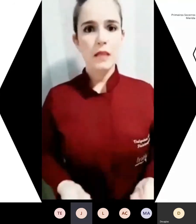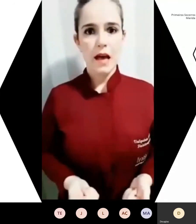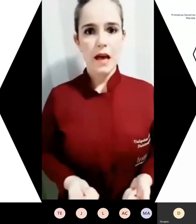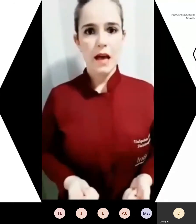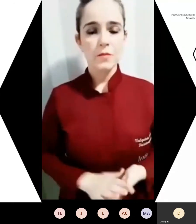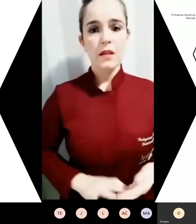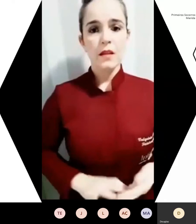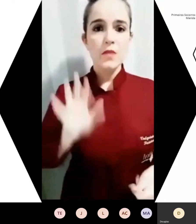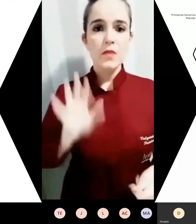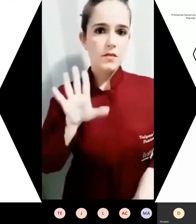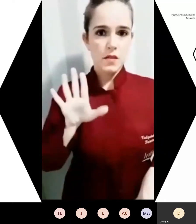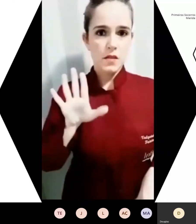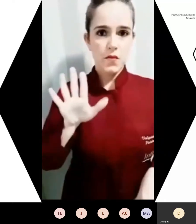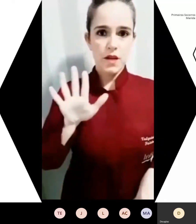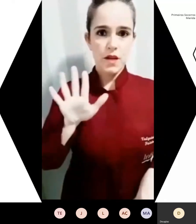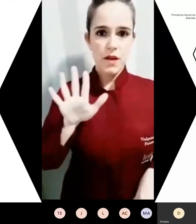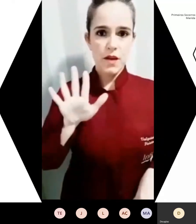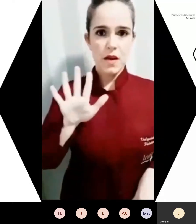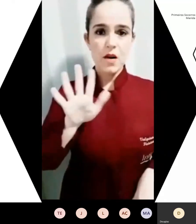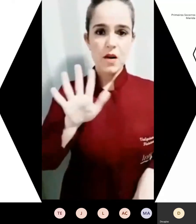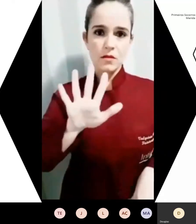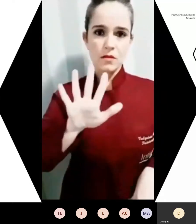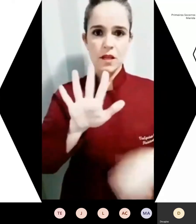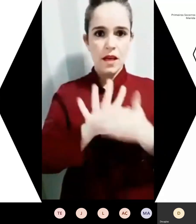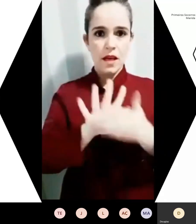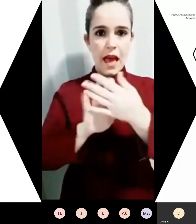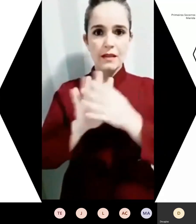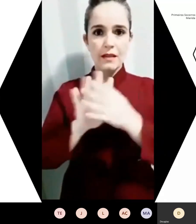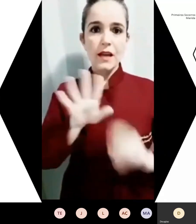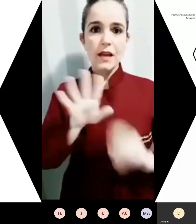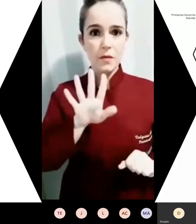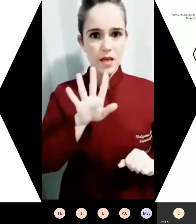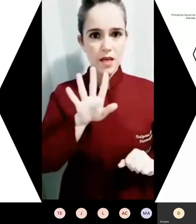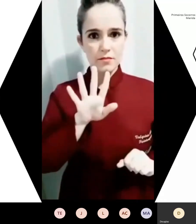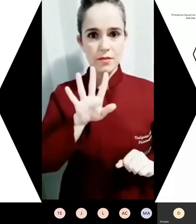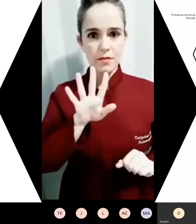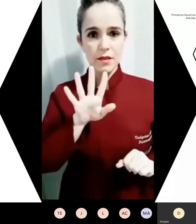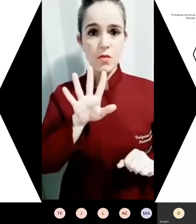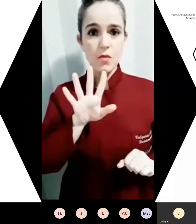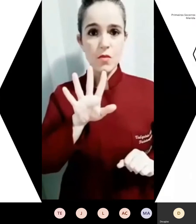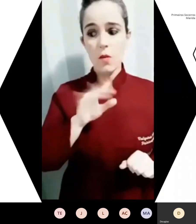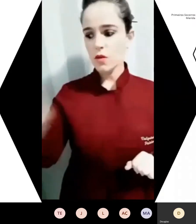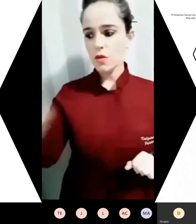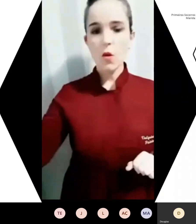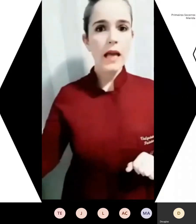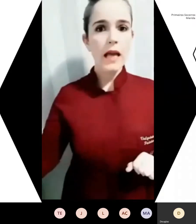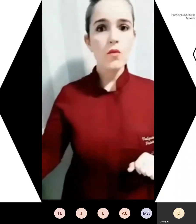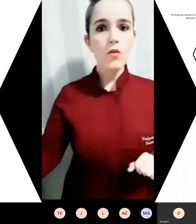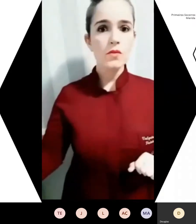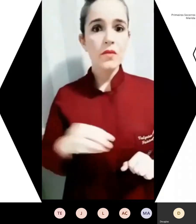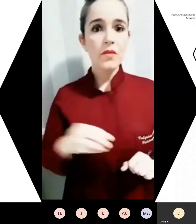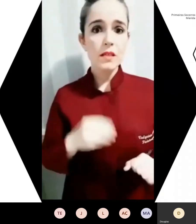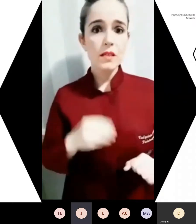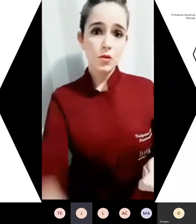que está contaminado. Então, se vocês forem ver a minha mão, ela está limpinha. Então, eu posso